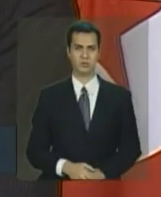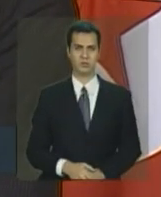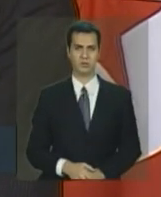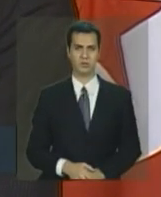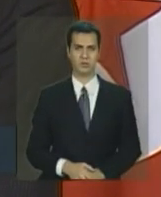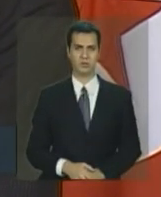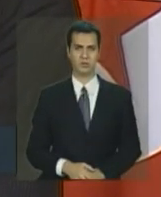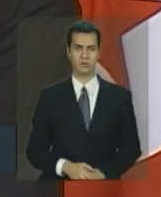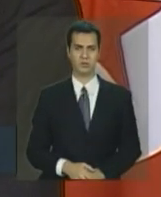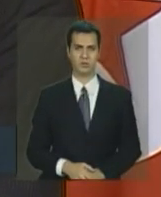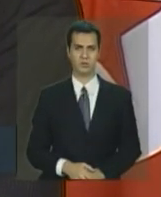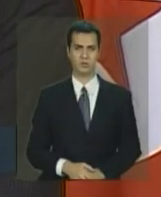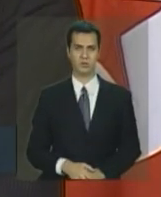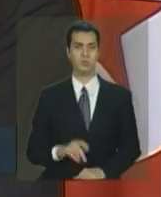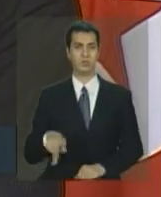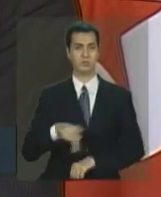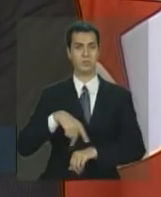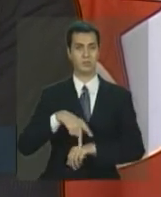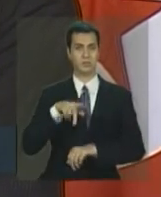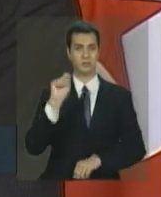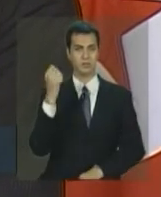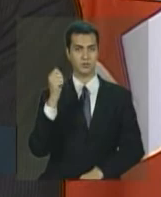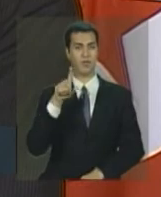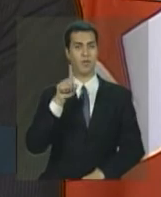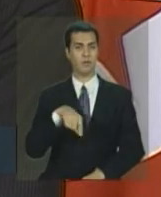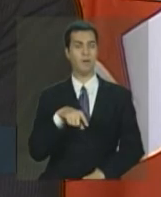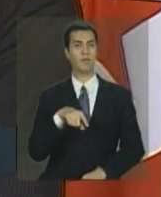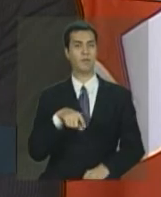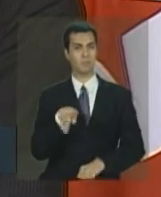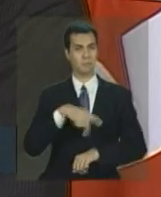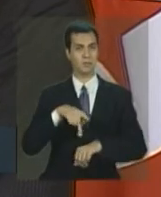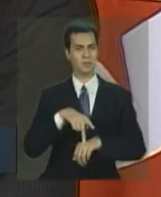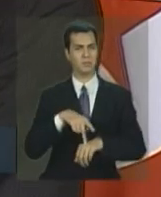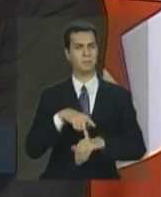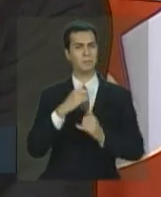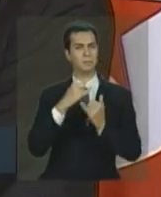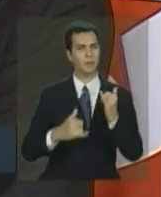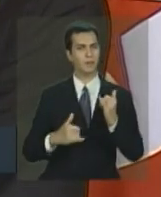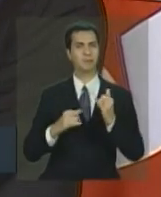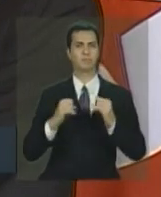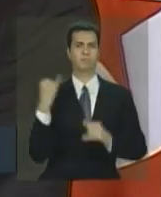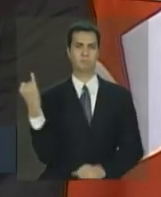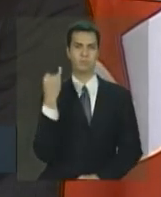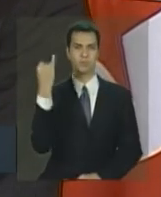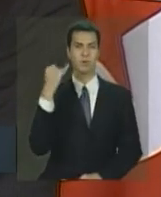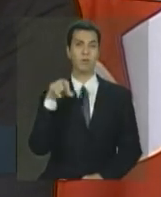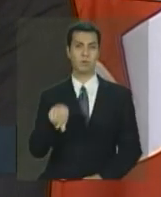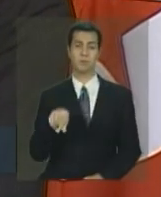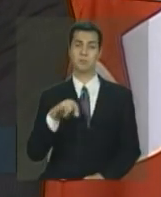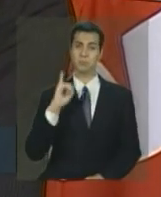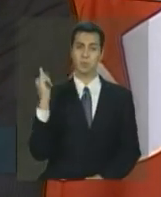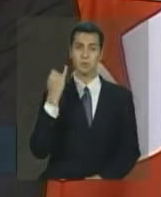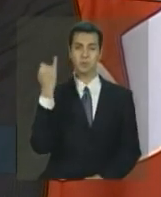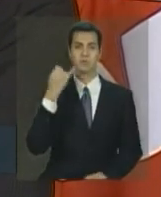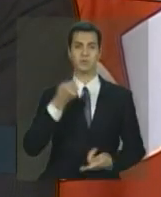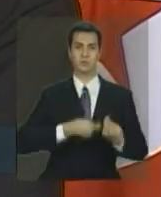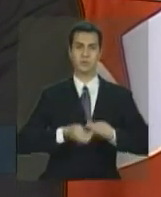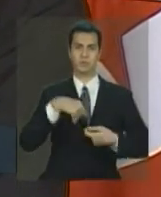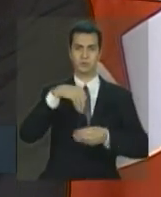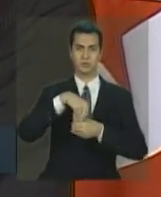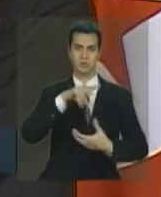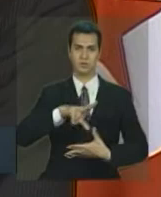Considerada uma potência média, a Argentina é uma das maiores economias da América do Sul, com